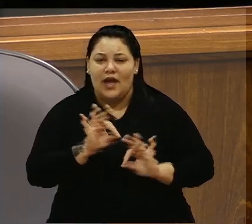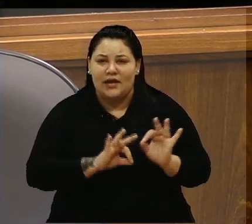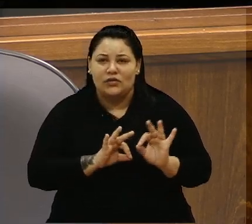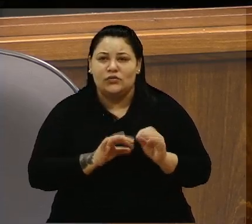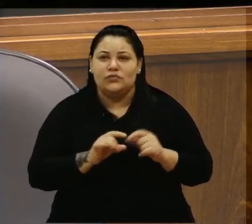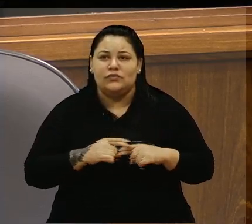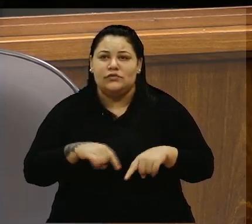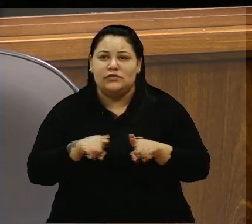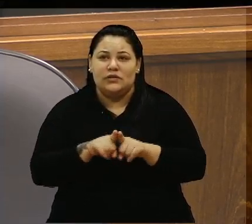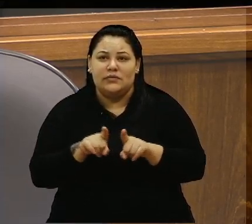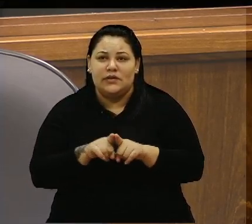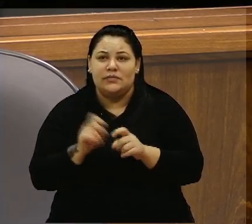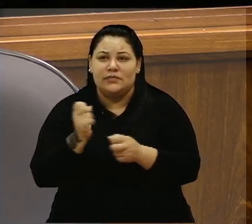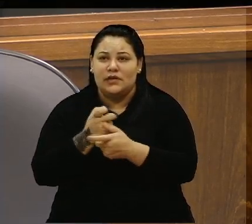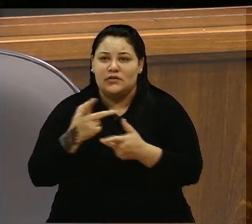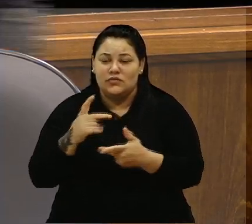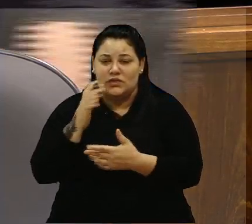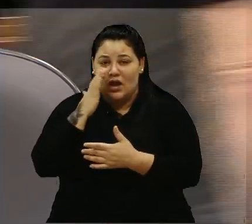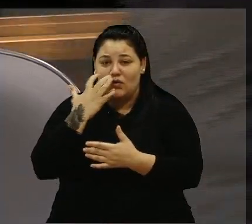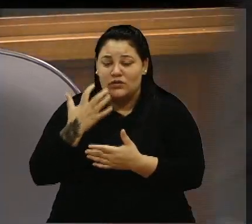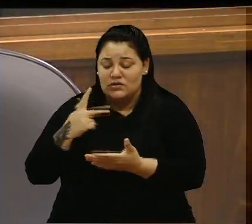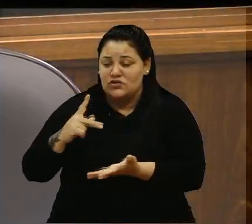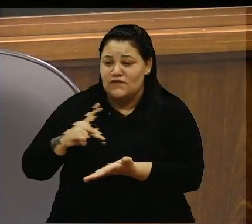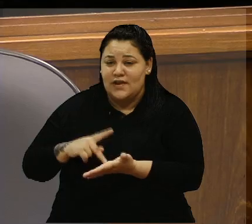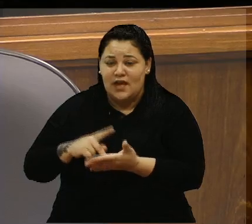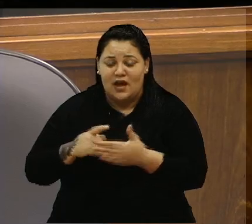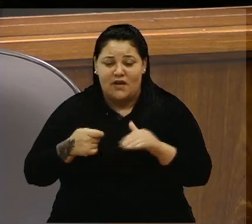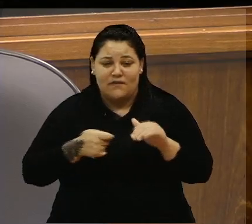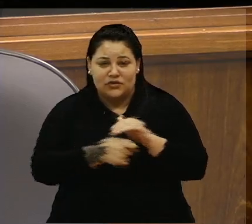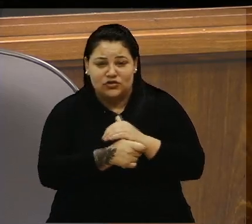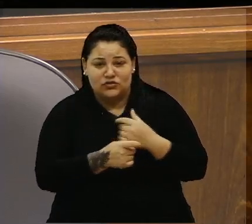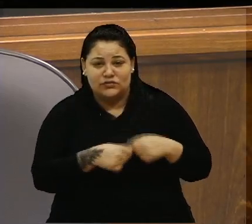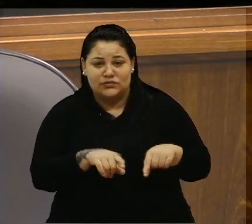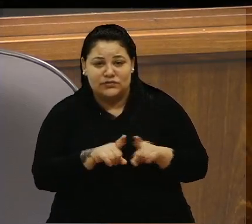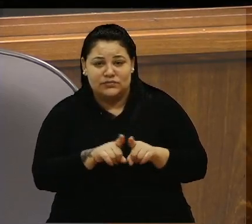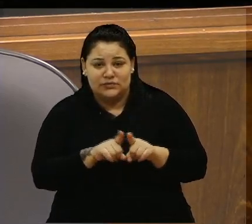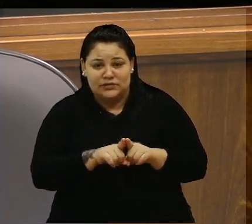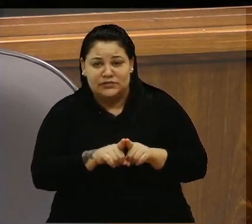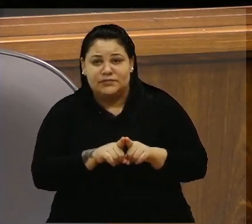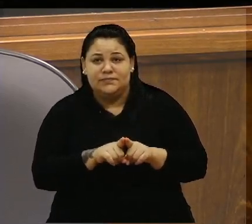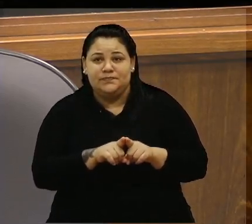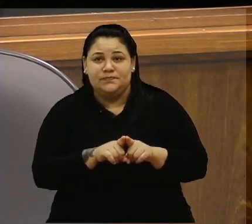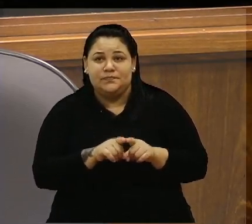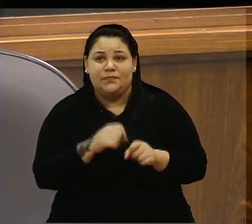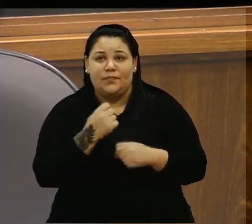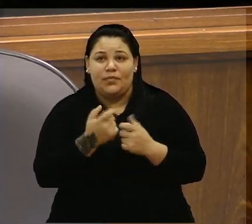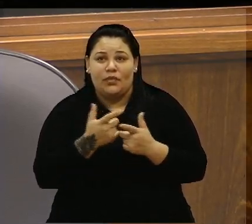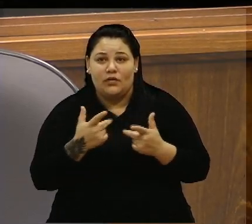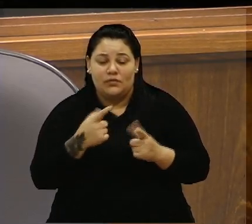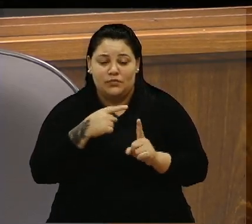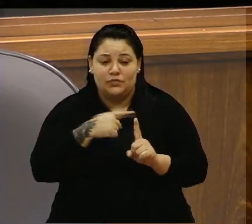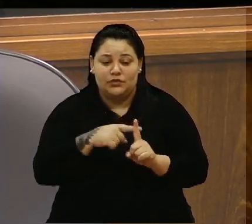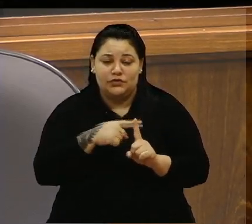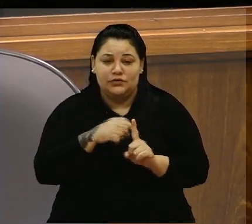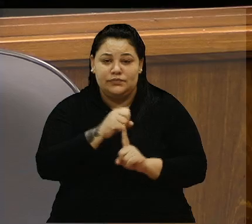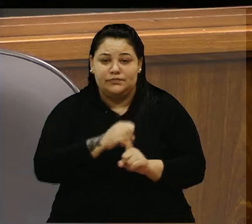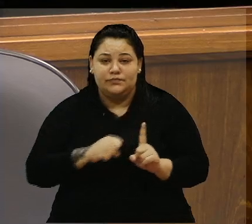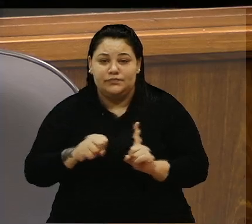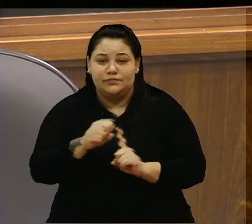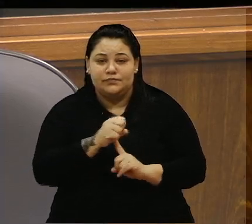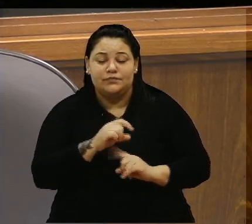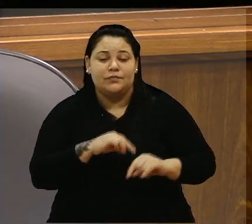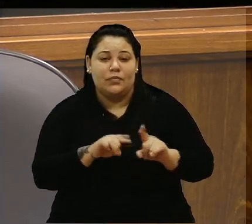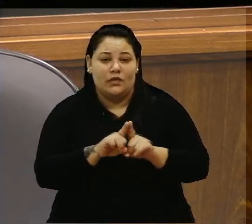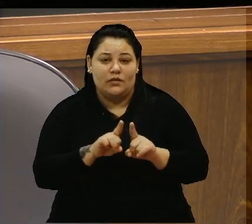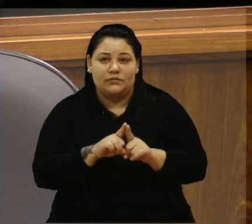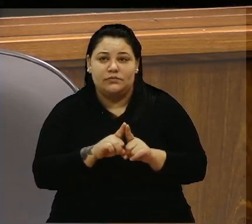recursos sejam de fato investidos e sejam levados como algo positivo para a sociedade,